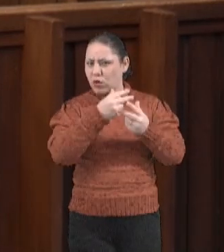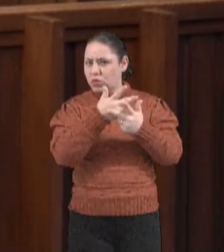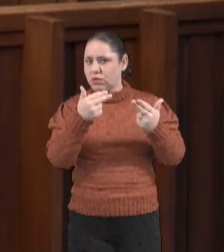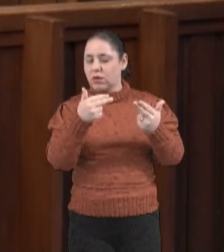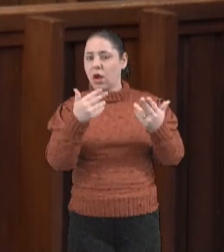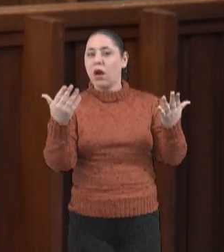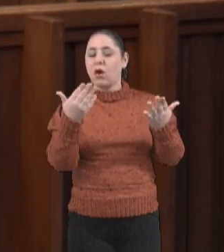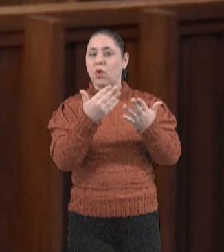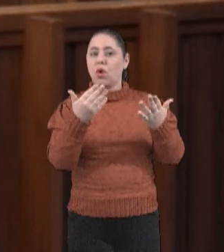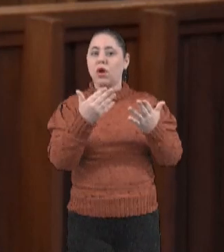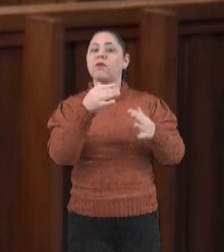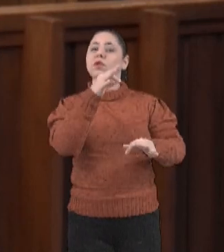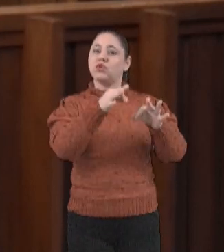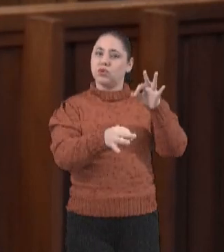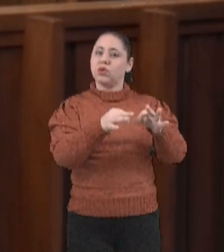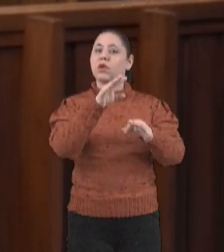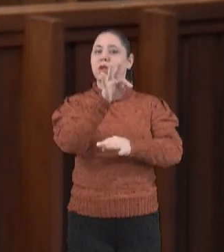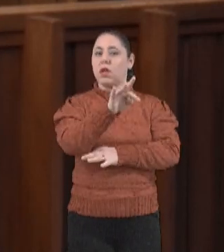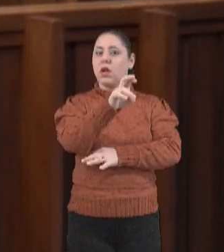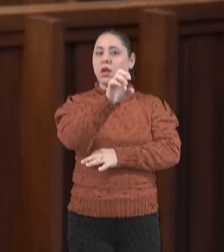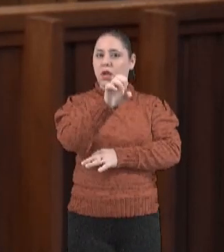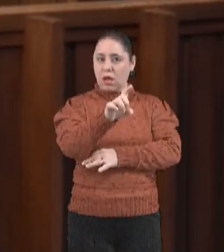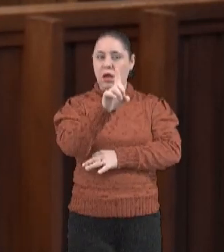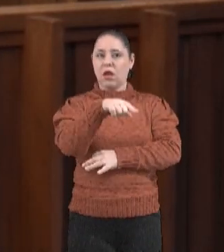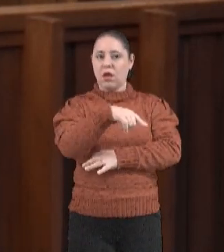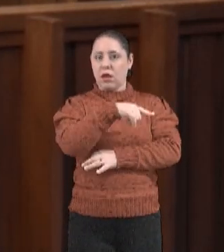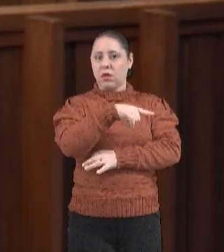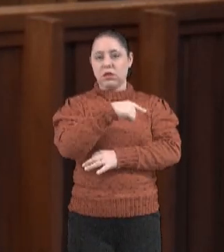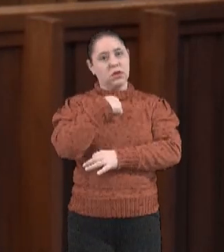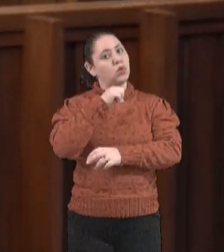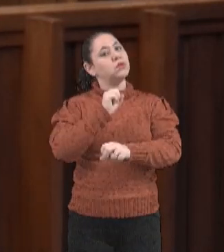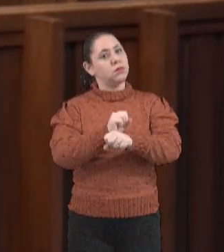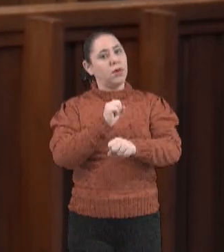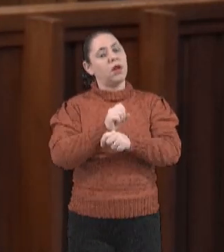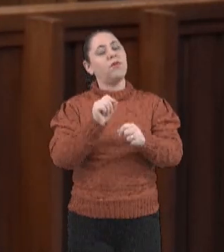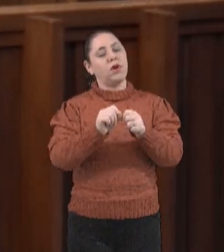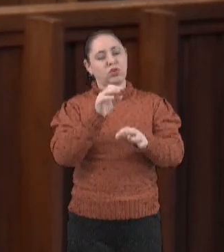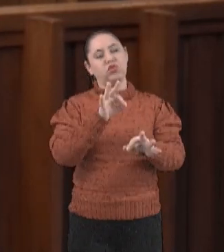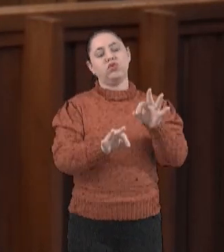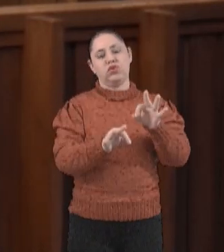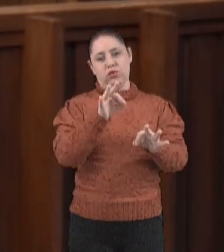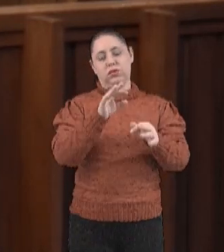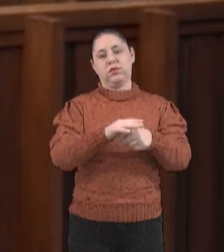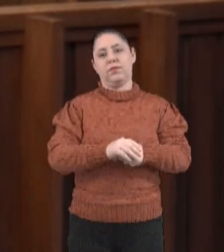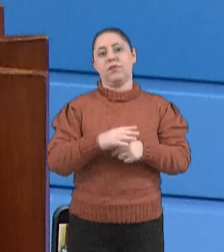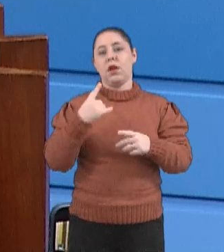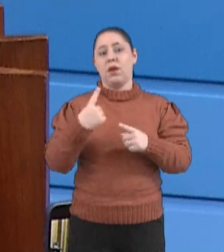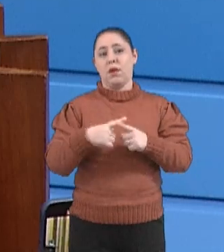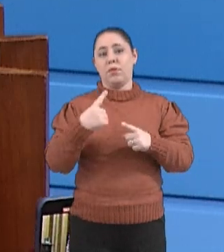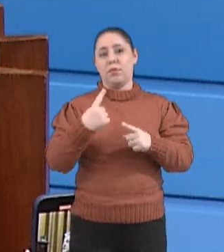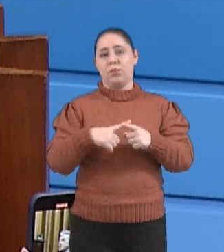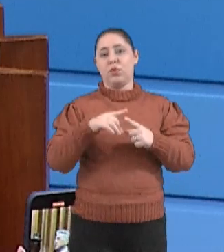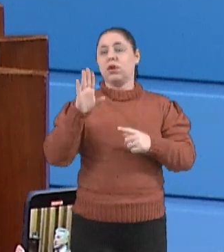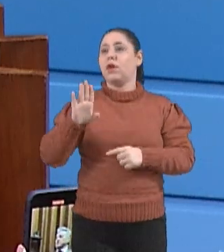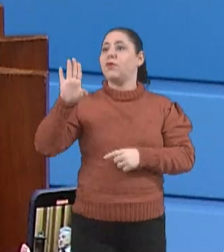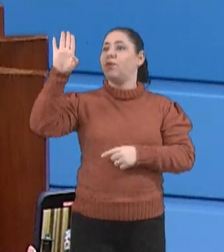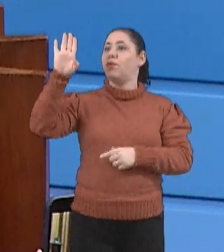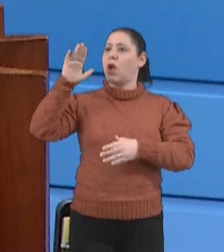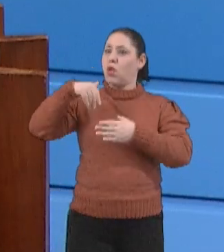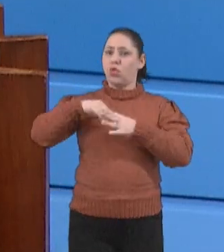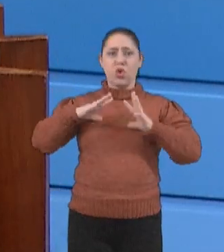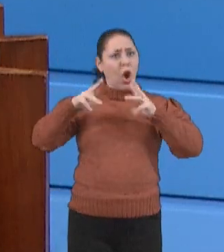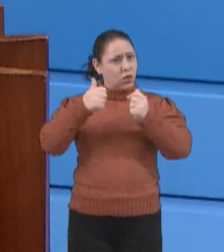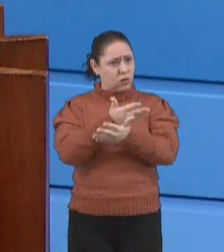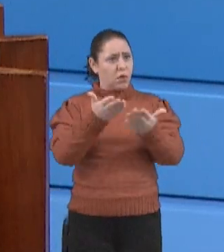estão cassados e vão ser julgados aqui no TRE, a quem eu espero que faça-se justiça. Porque disputar as eleições, todos nós